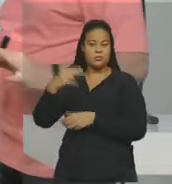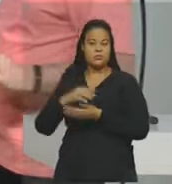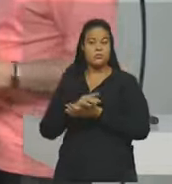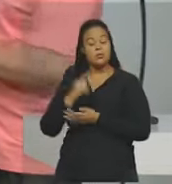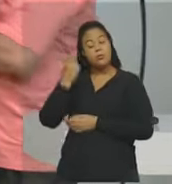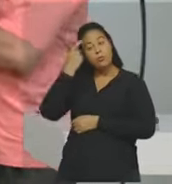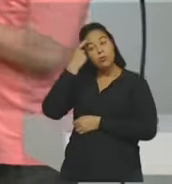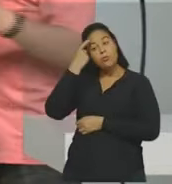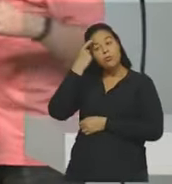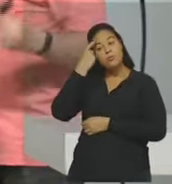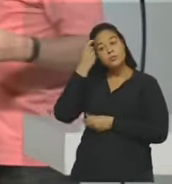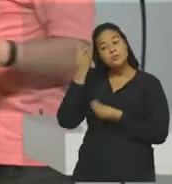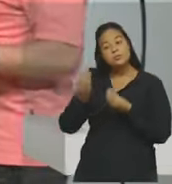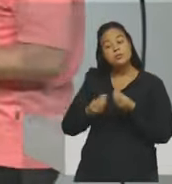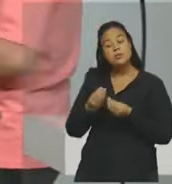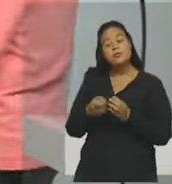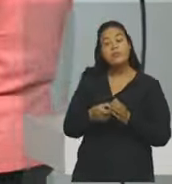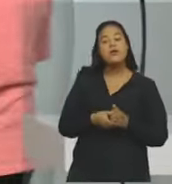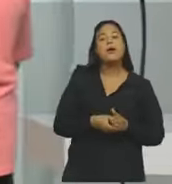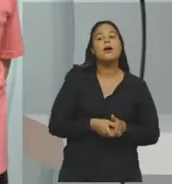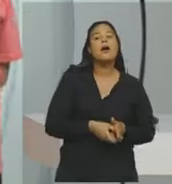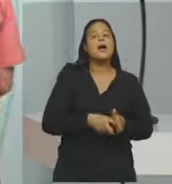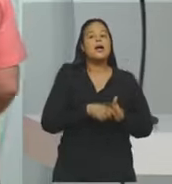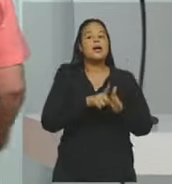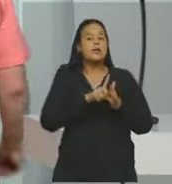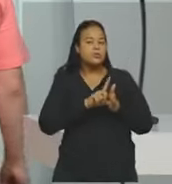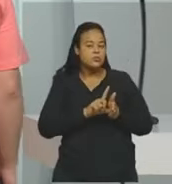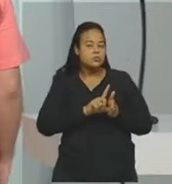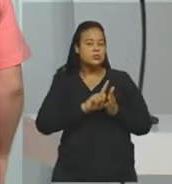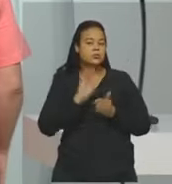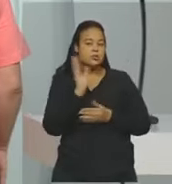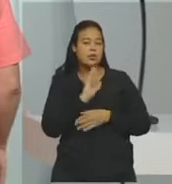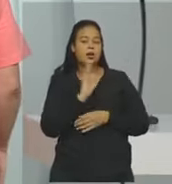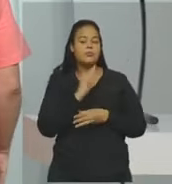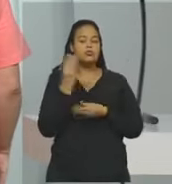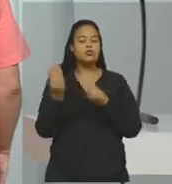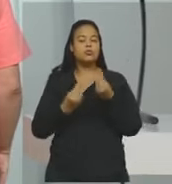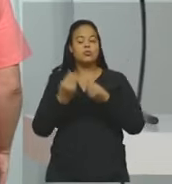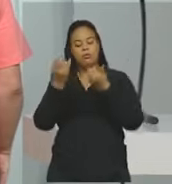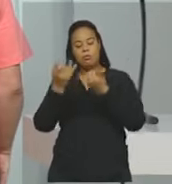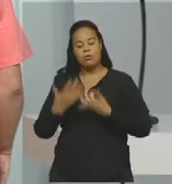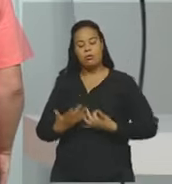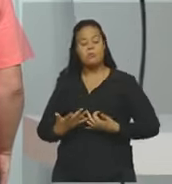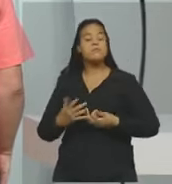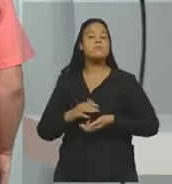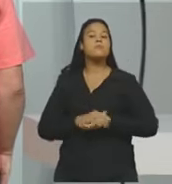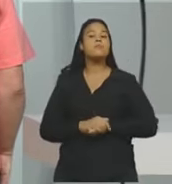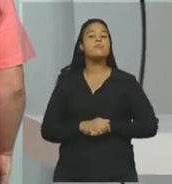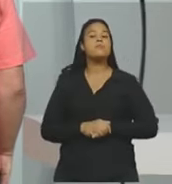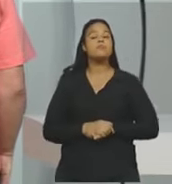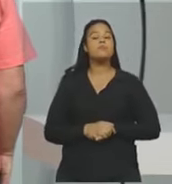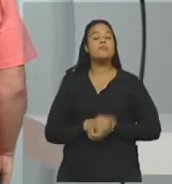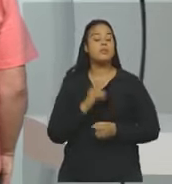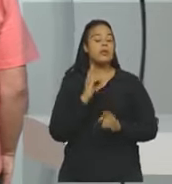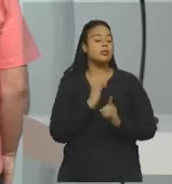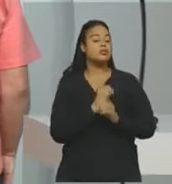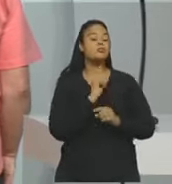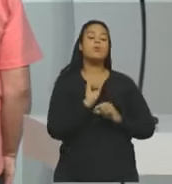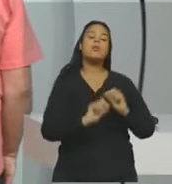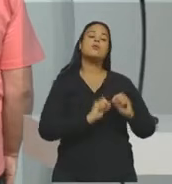pensar nisso aqui. Eu vou adiantar um pouquinho aqui o processo. O que a gente vai descobrir? A gente vai descobrir que o I1 ele